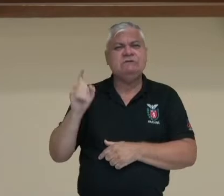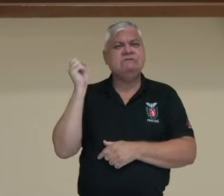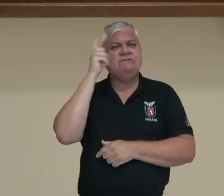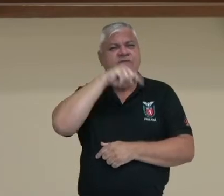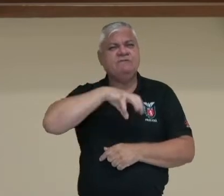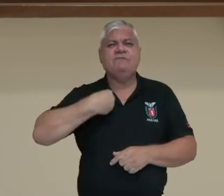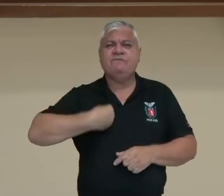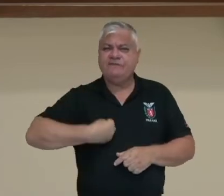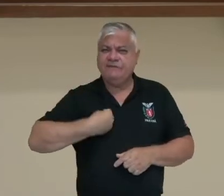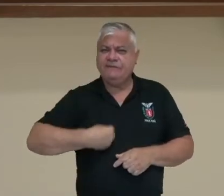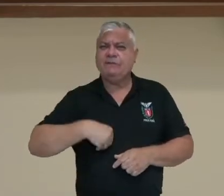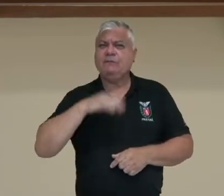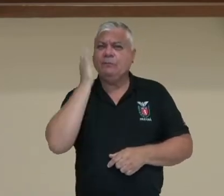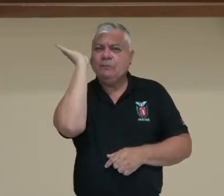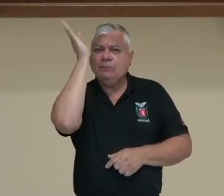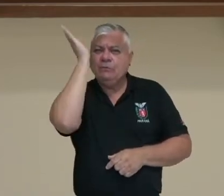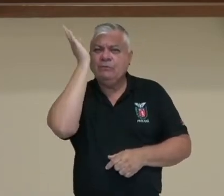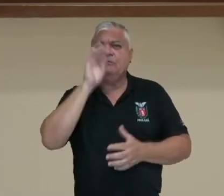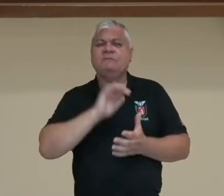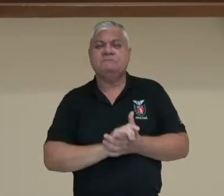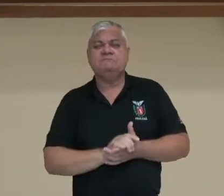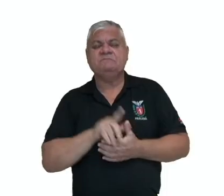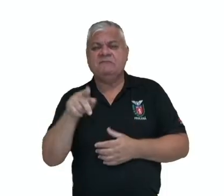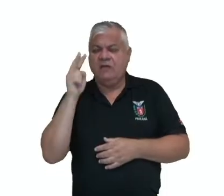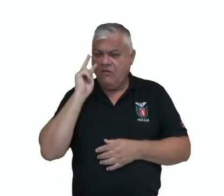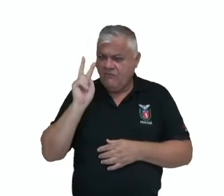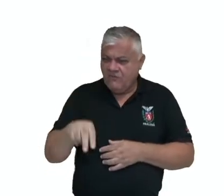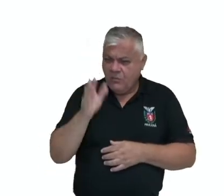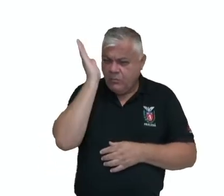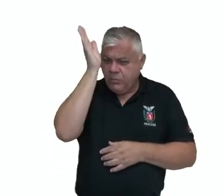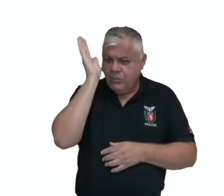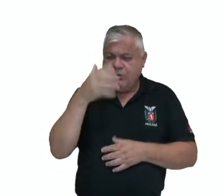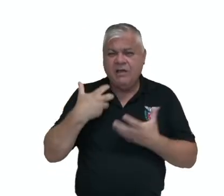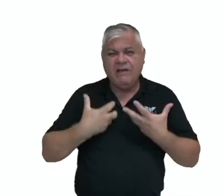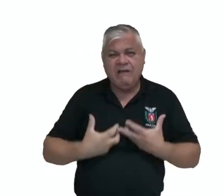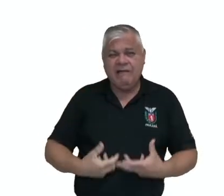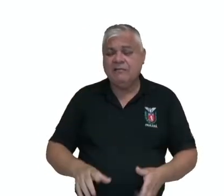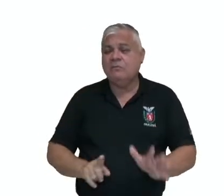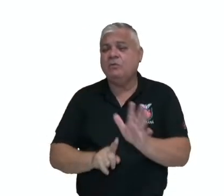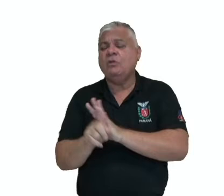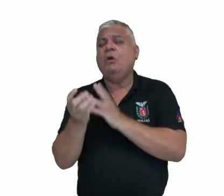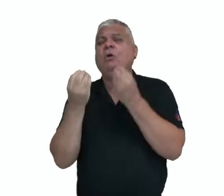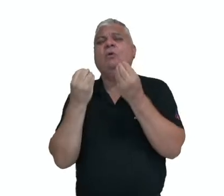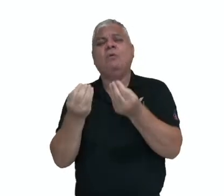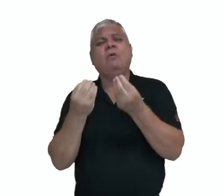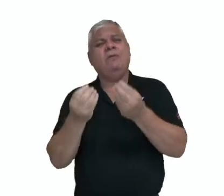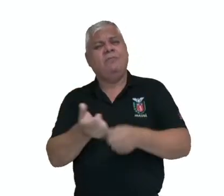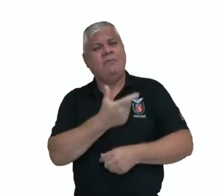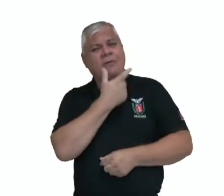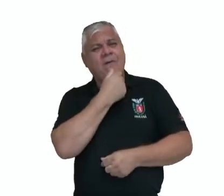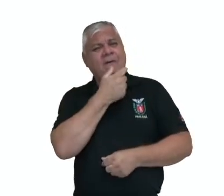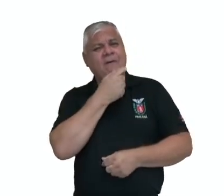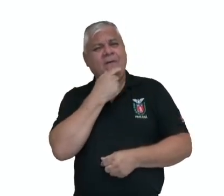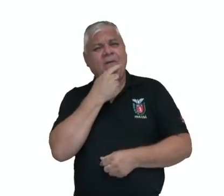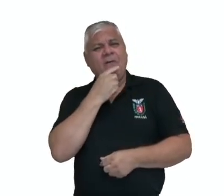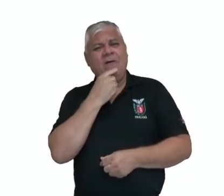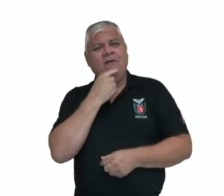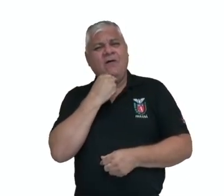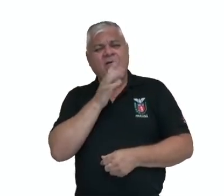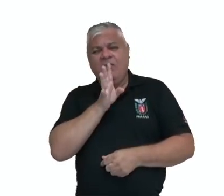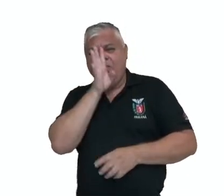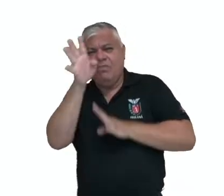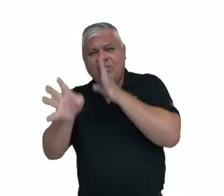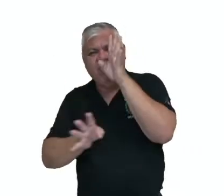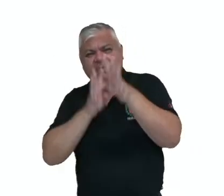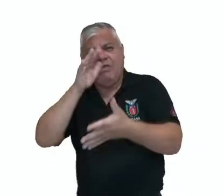a vida de um burro. Ao ver o burro cansado, perguntei no pensamento: como é que um homem pode causar tanto sofrimento? Como pode